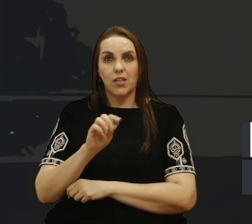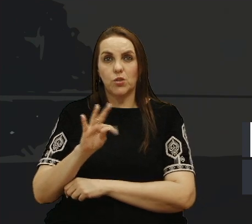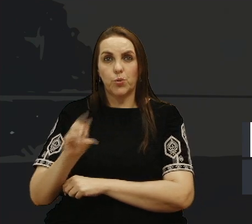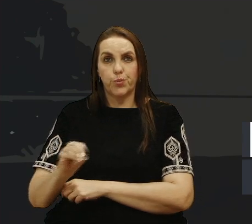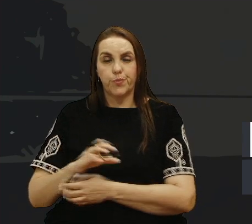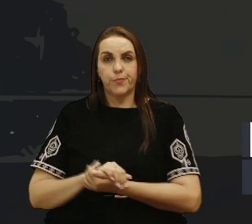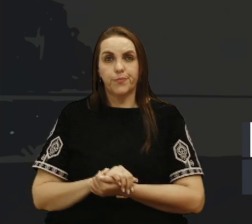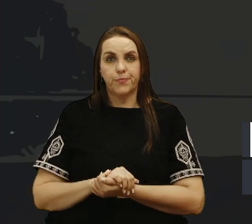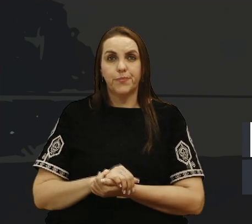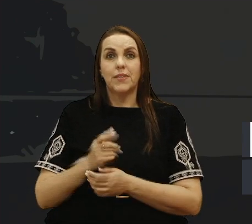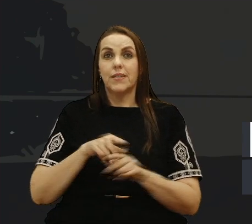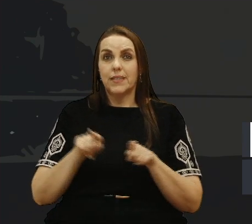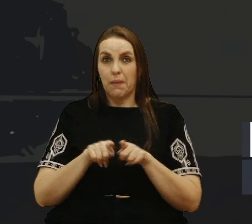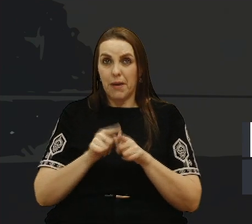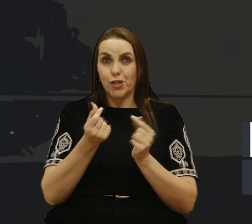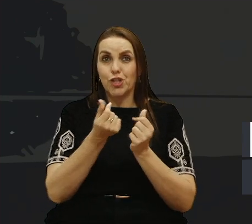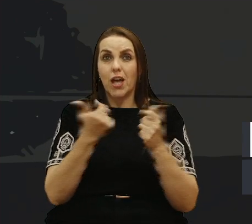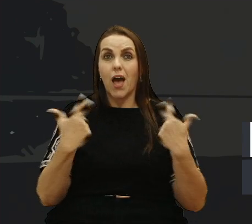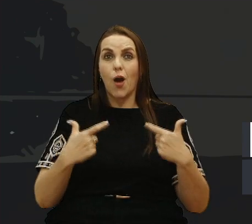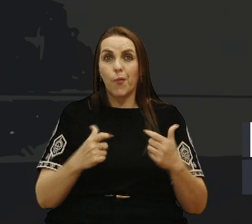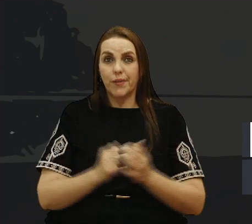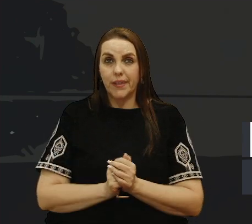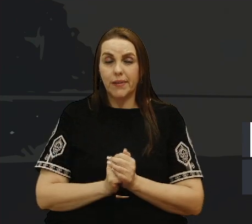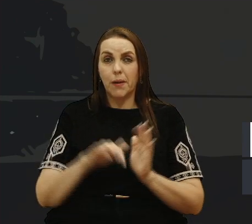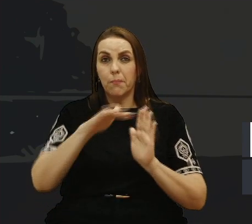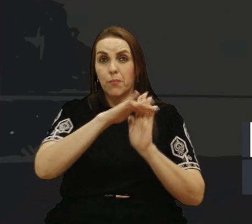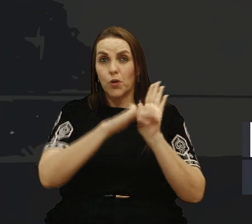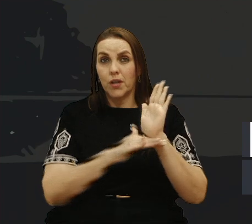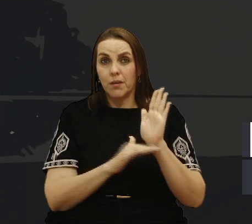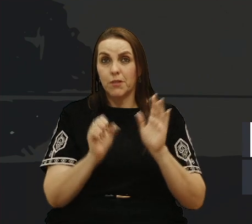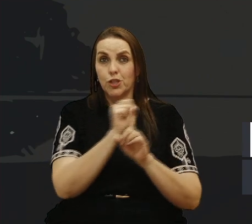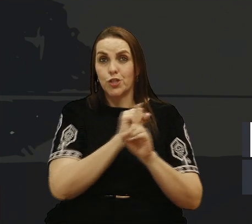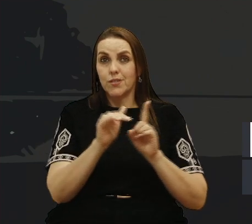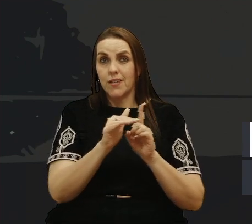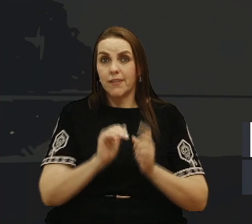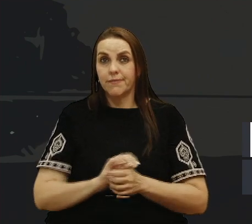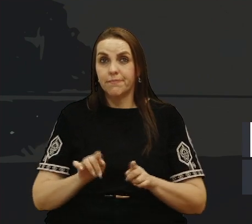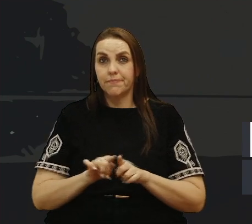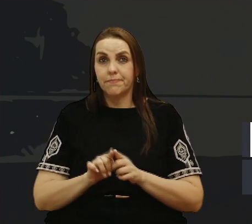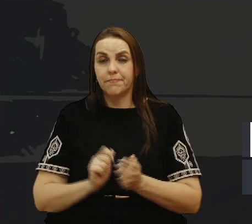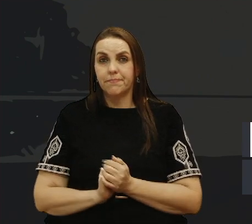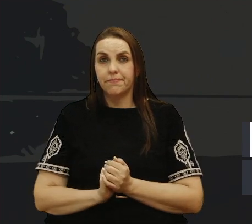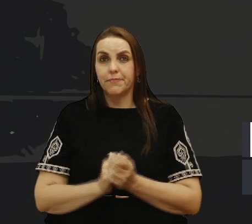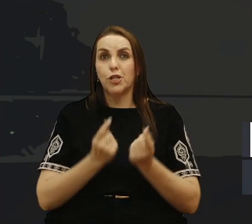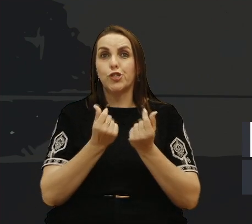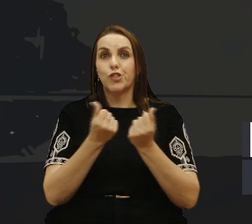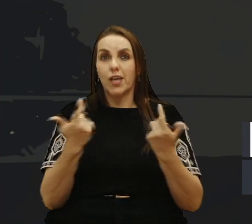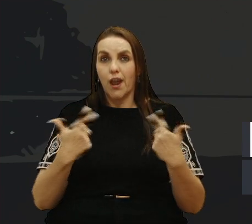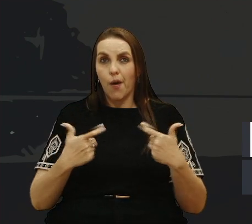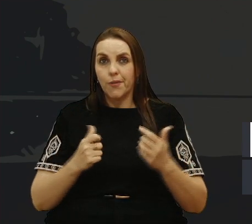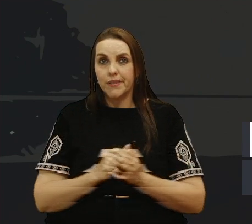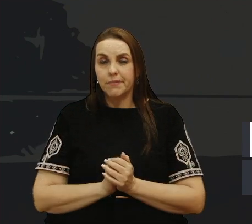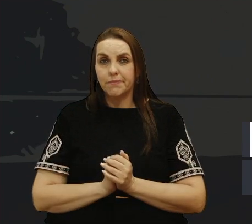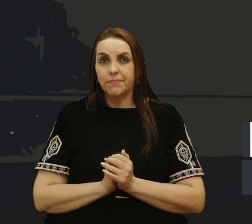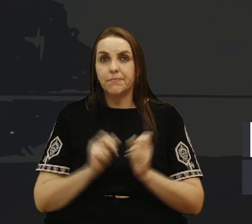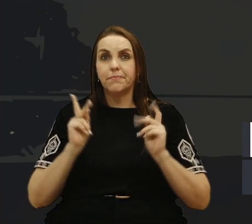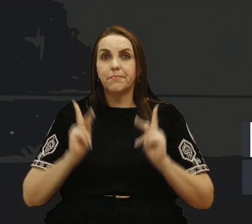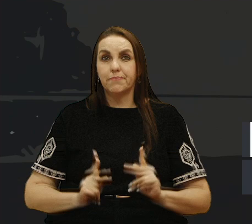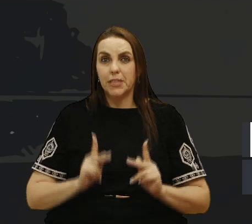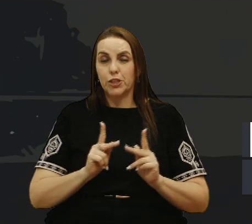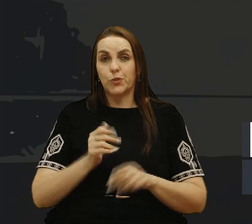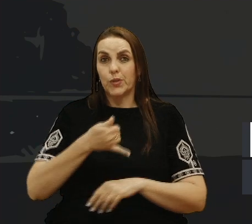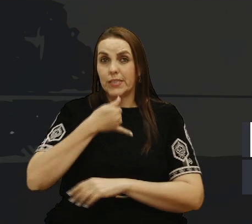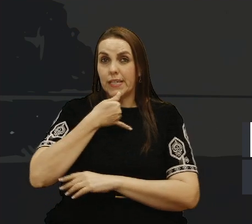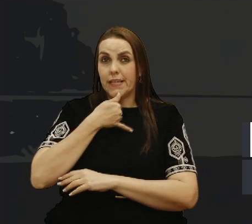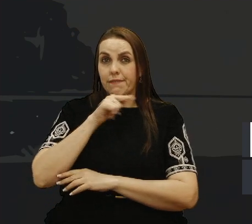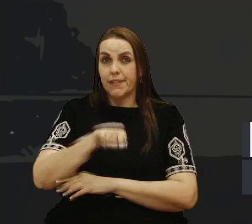Estela, de diversos programas sociais. Saiu de gente que,